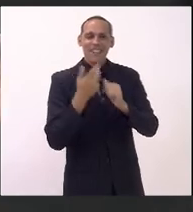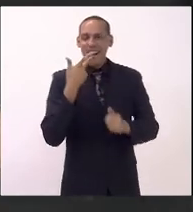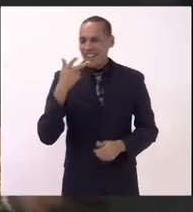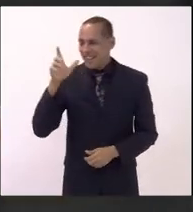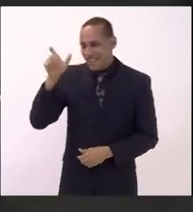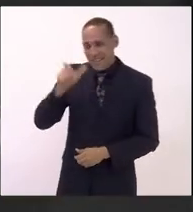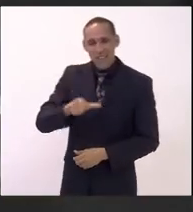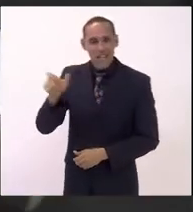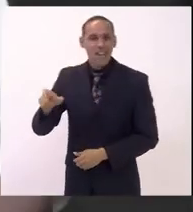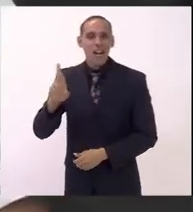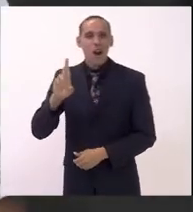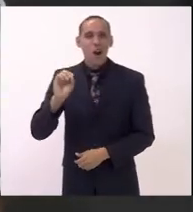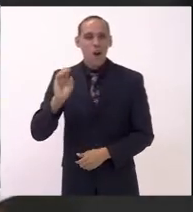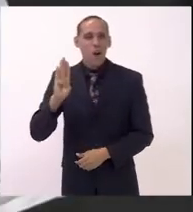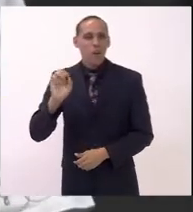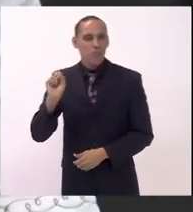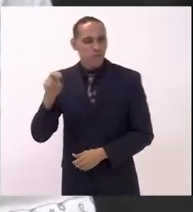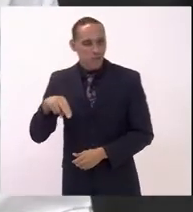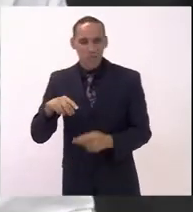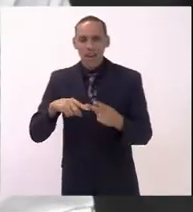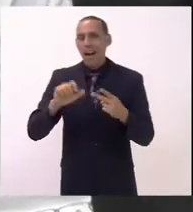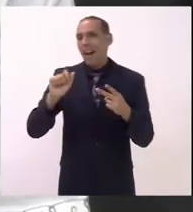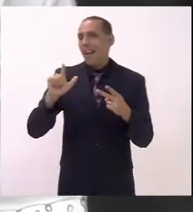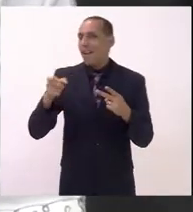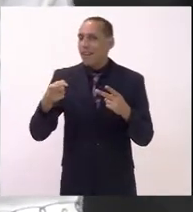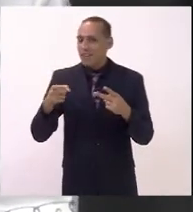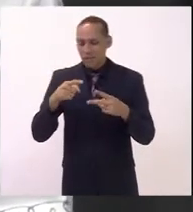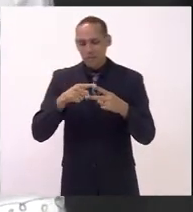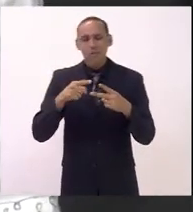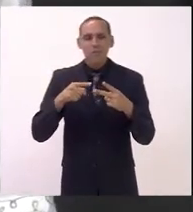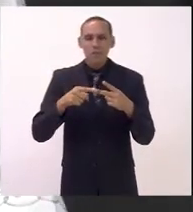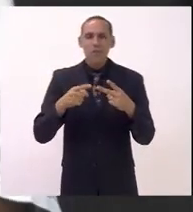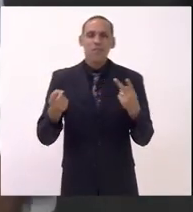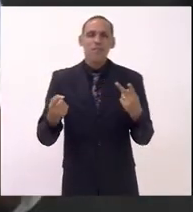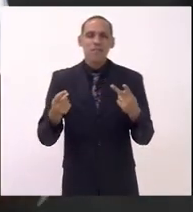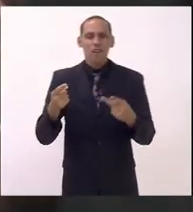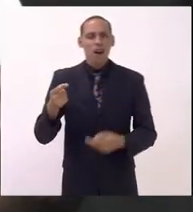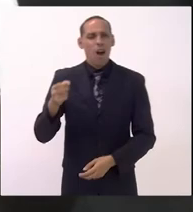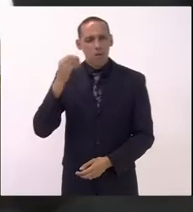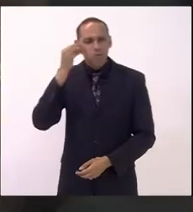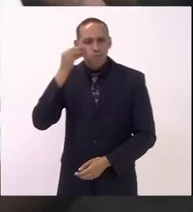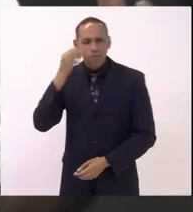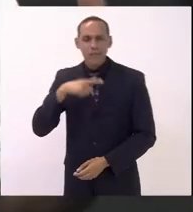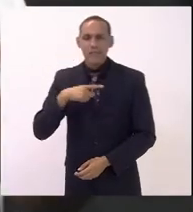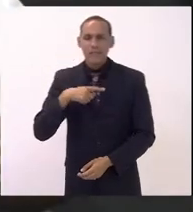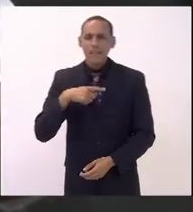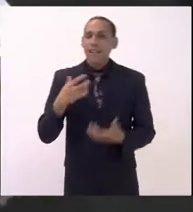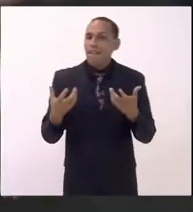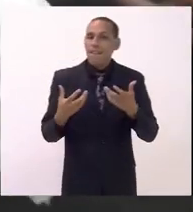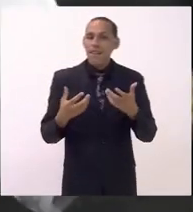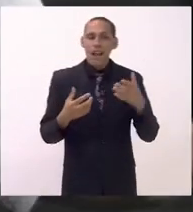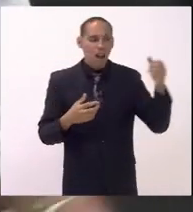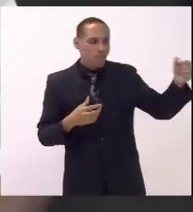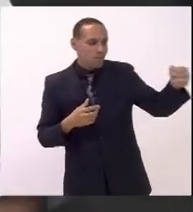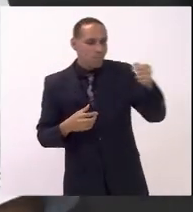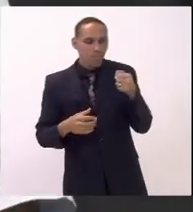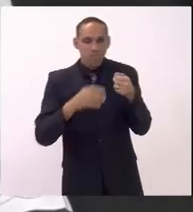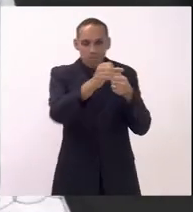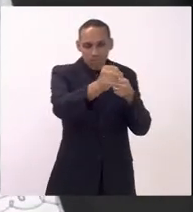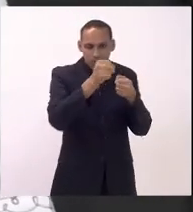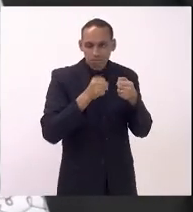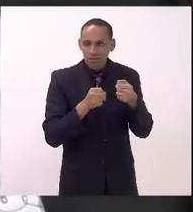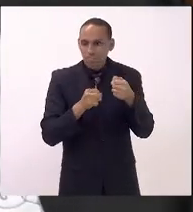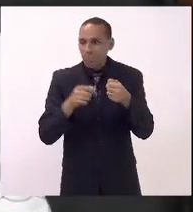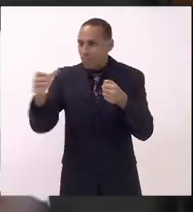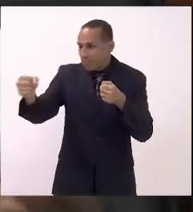São pessoas importantes, têm experiência muito importante. Eu quero trazer essas pessoas para dentro desse